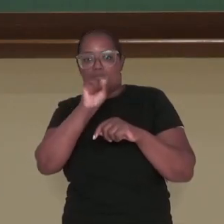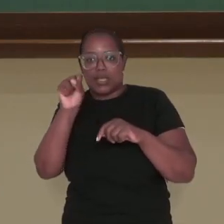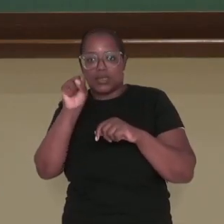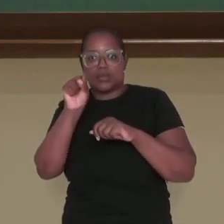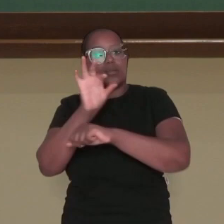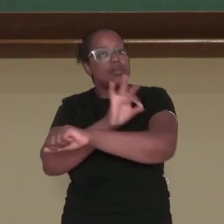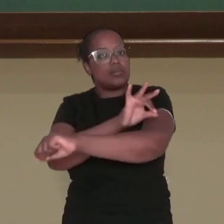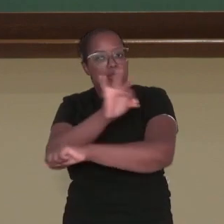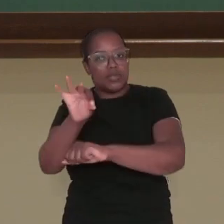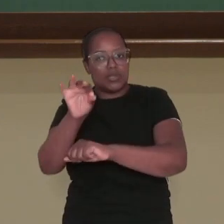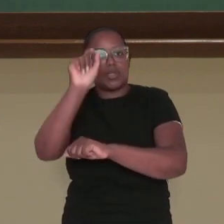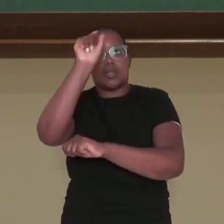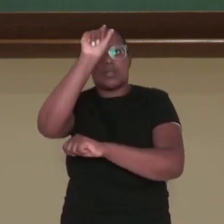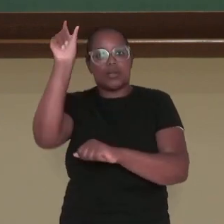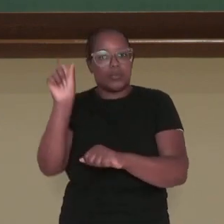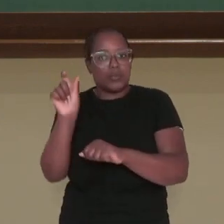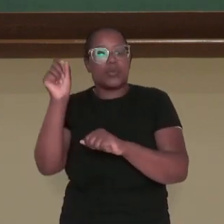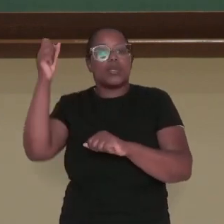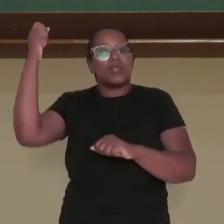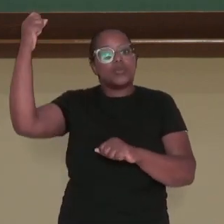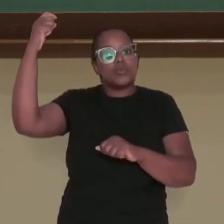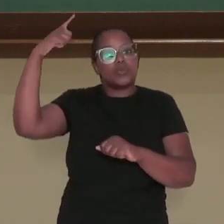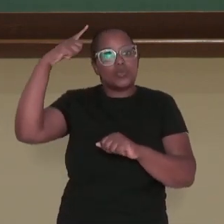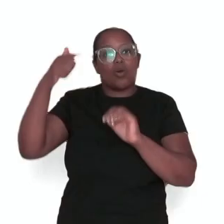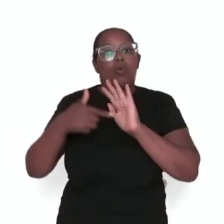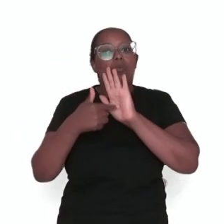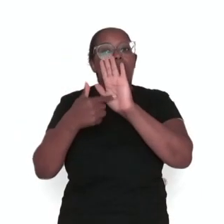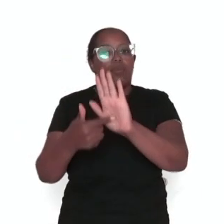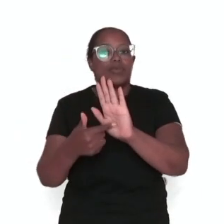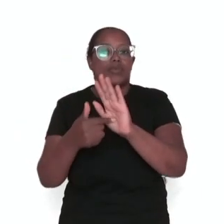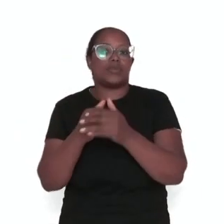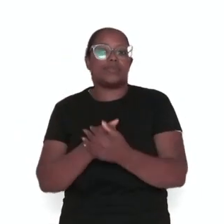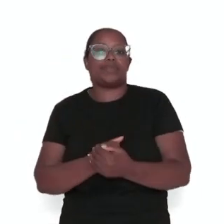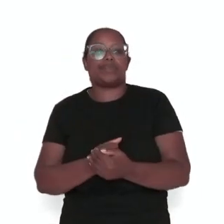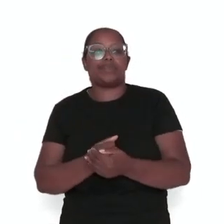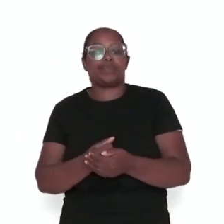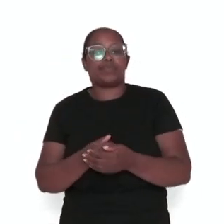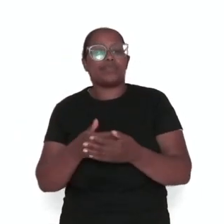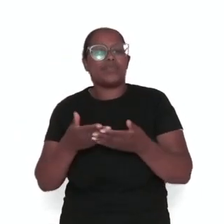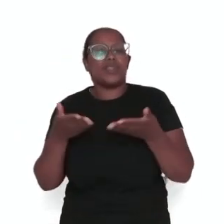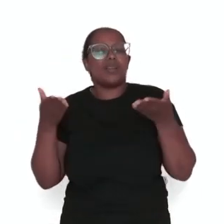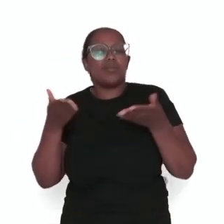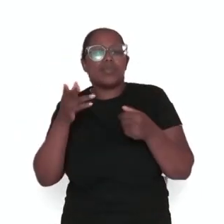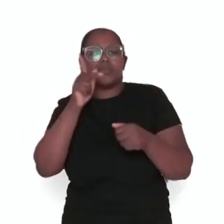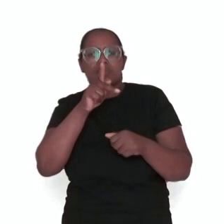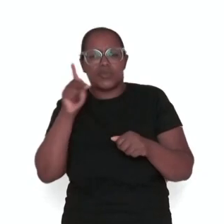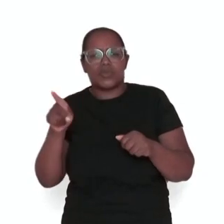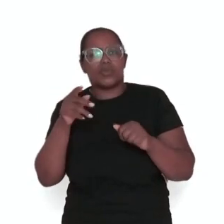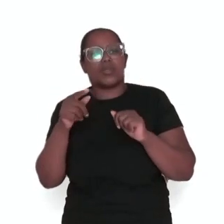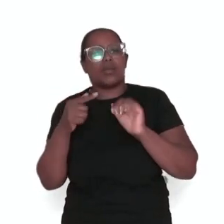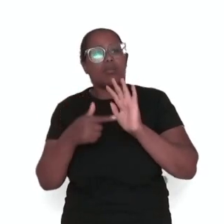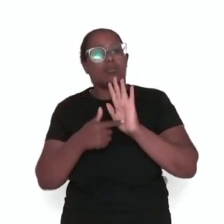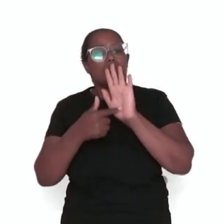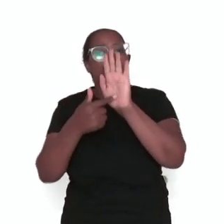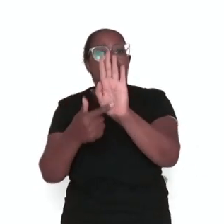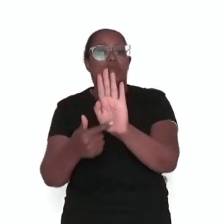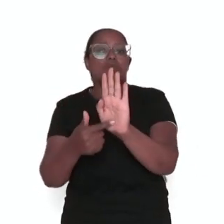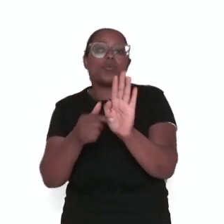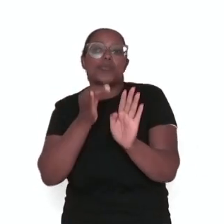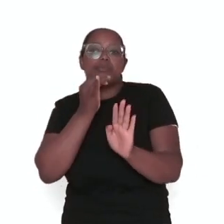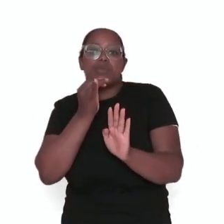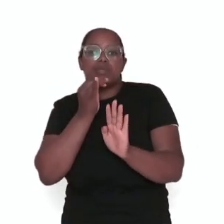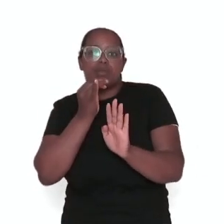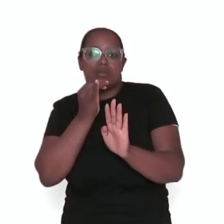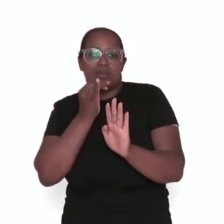nós vamos comparar as 2 medidas que trouxe no problema. Aqui, pessoal, a professora reescreveu a medida da massa do